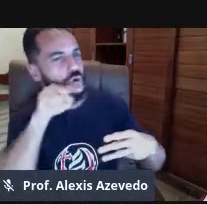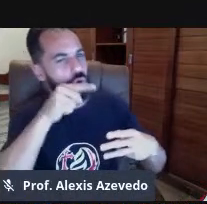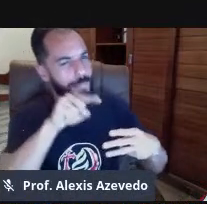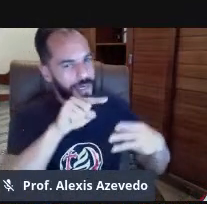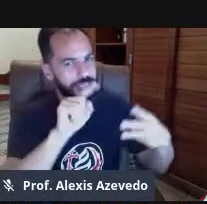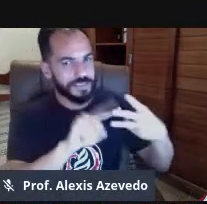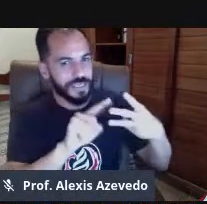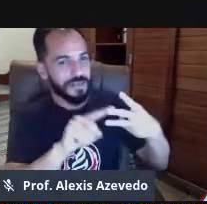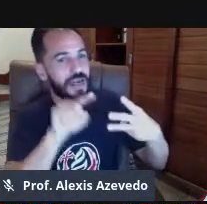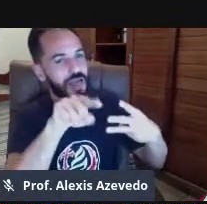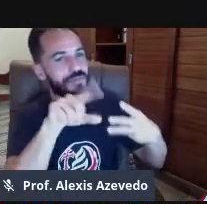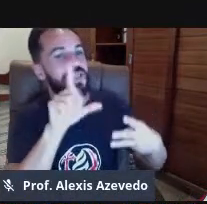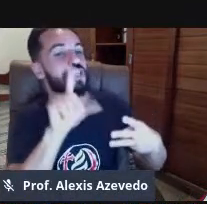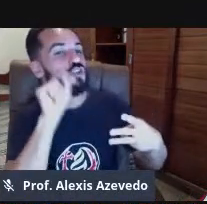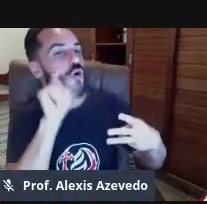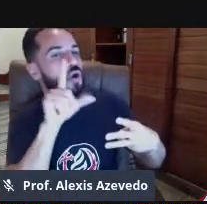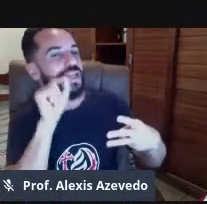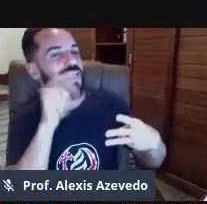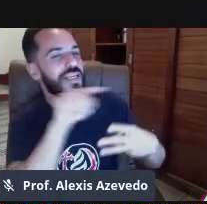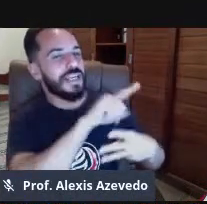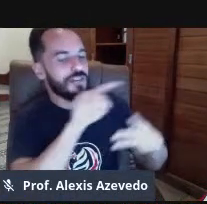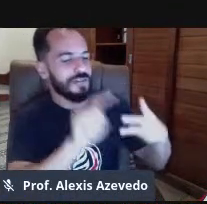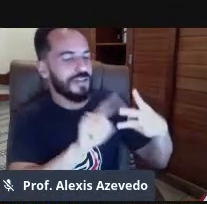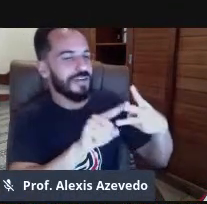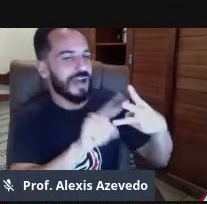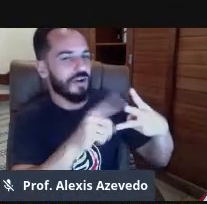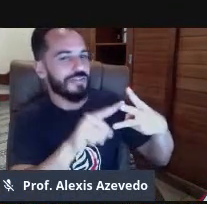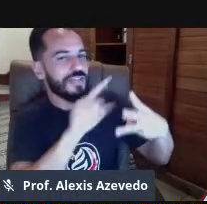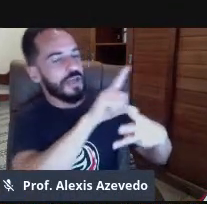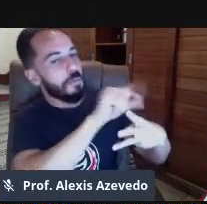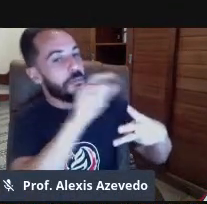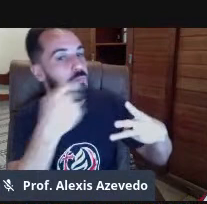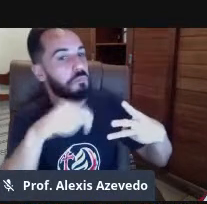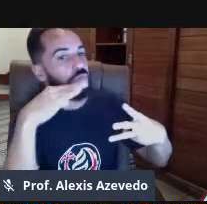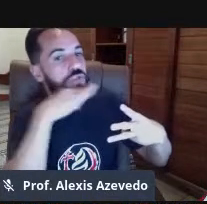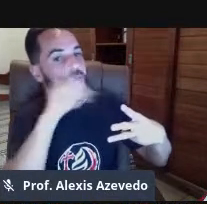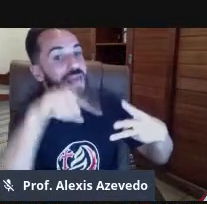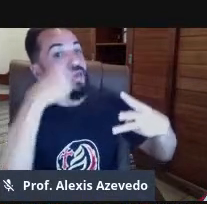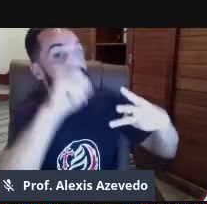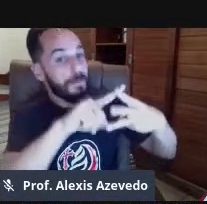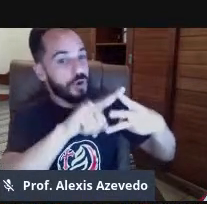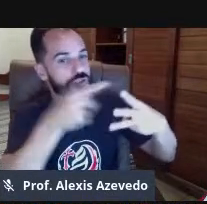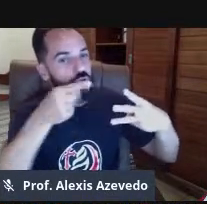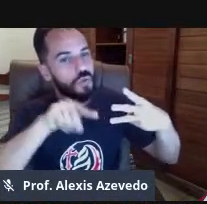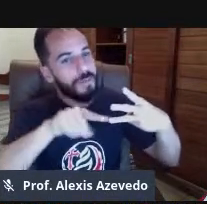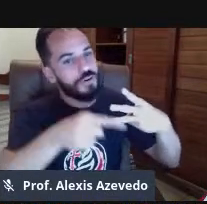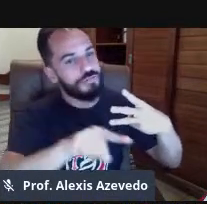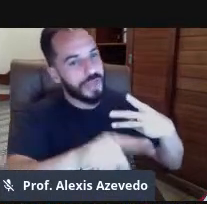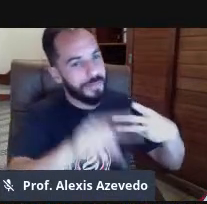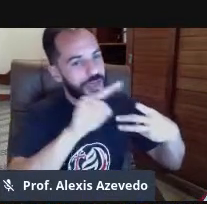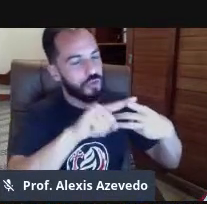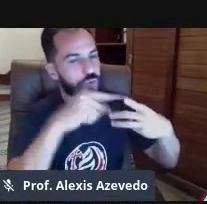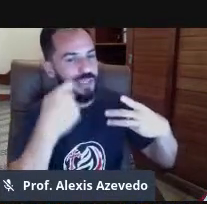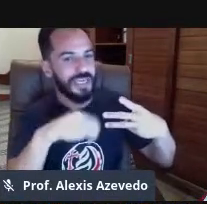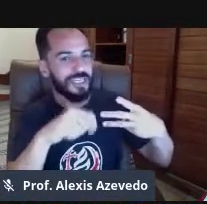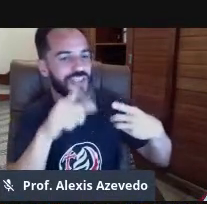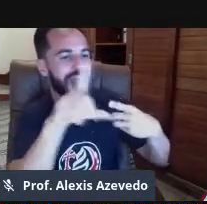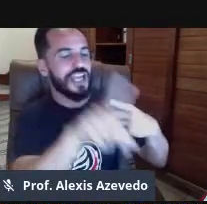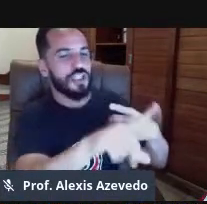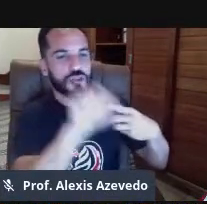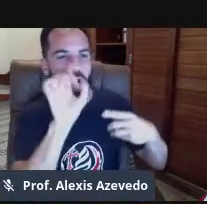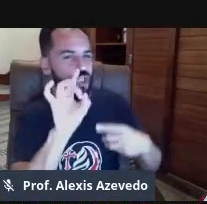né, o estudante, à habilitação em uma área específica. E esse momento de aprofundamento é exatamente quando você realiza